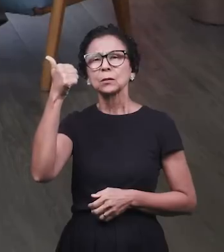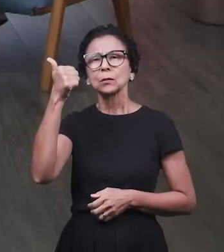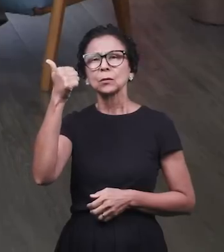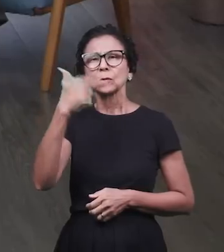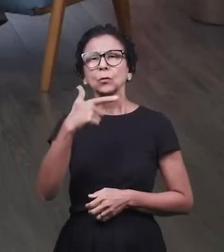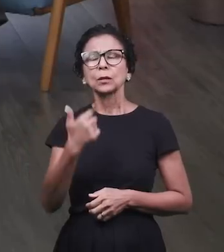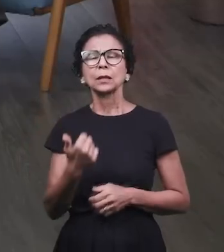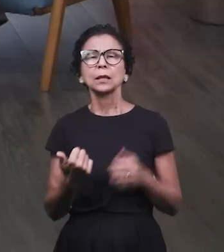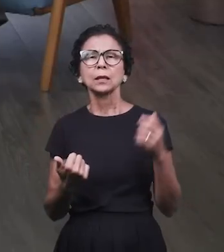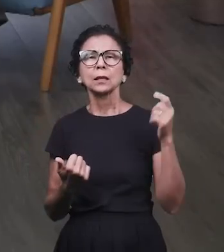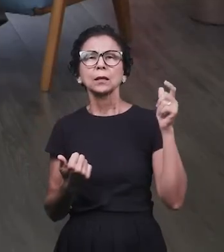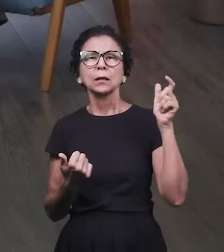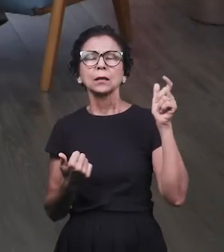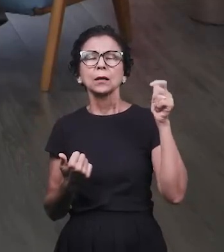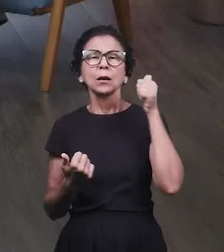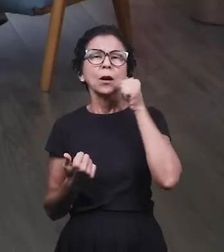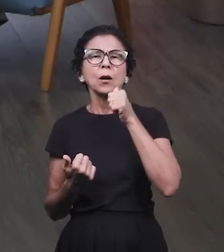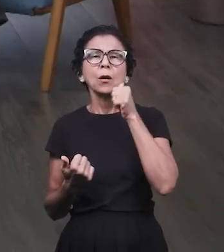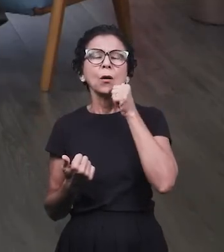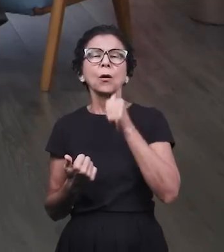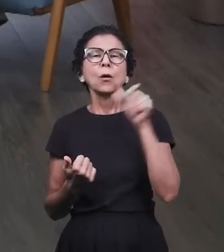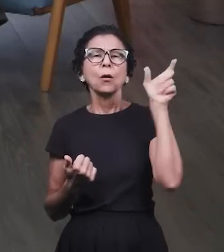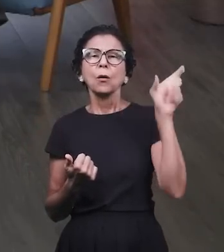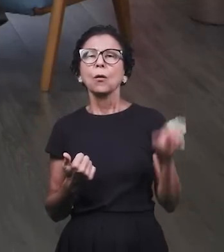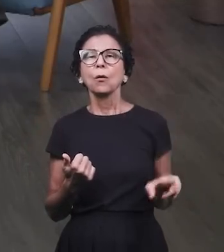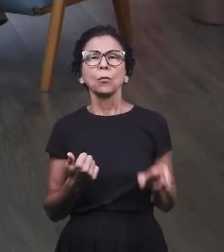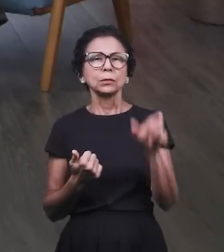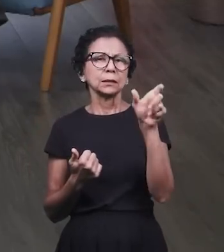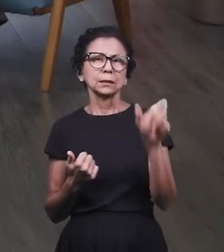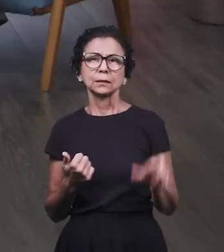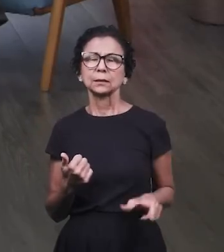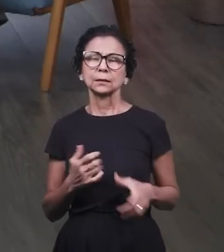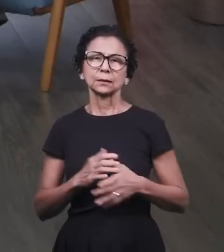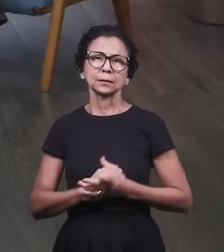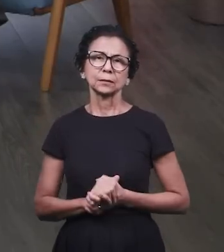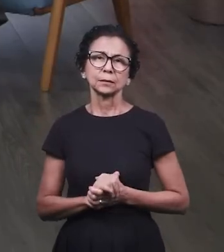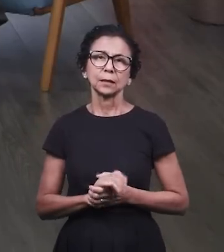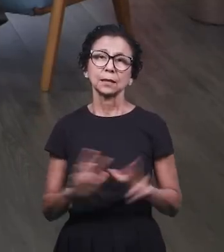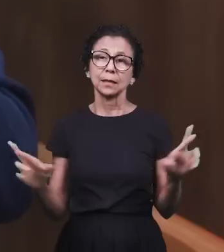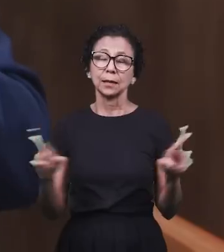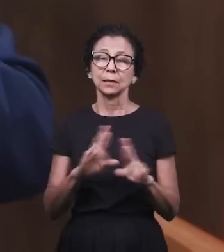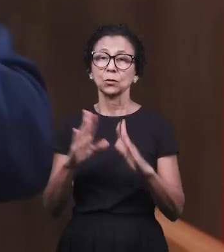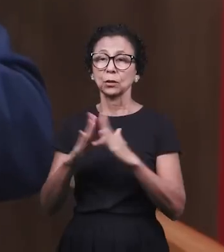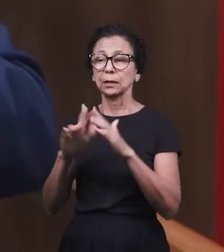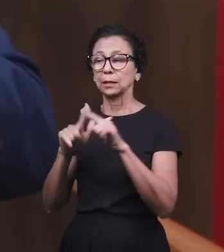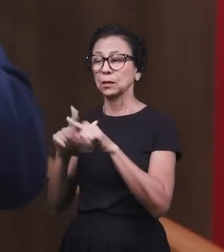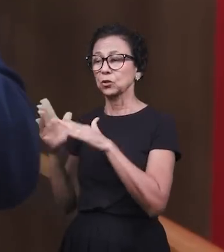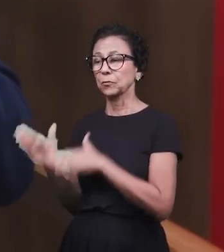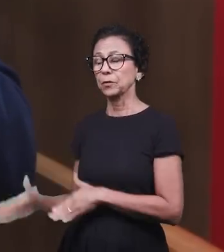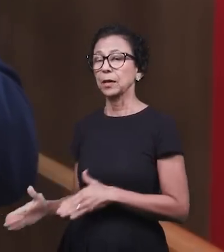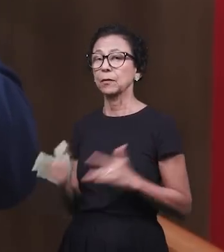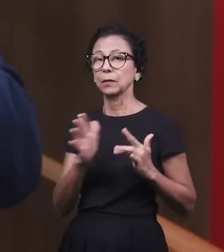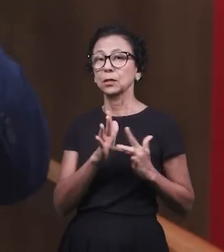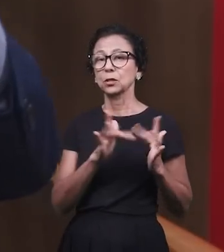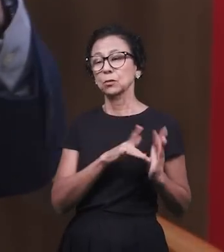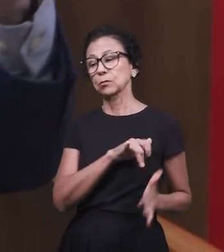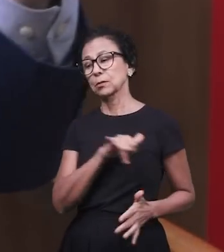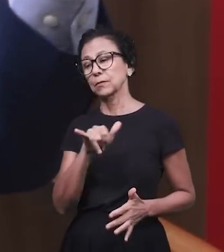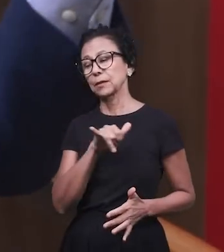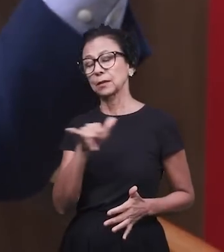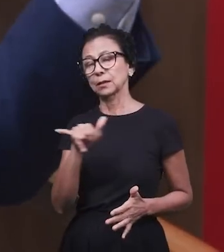à sua noiva. A beleza que ele via, né? Que é profeticamente a igreja. Então, o noivo destaca